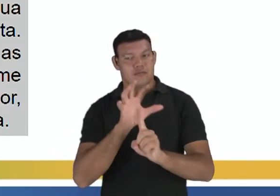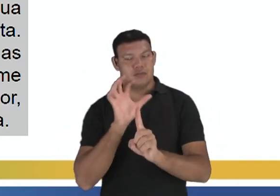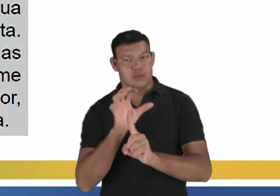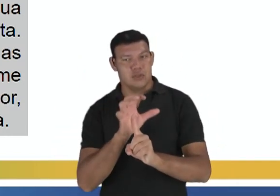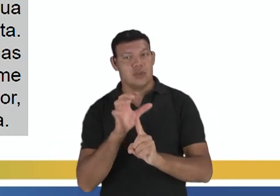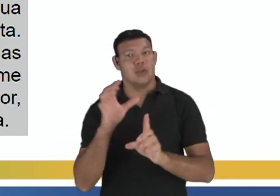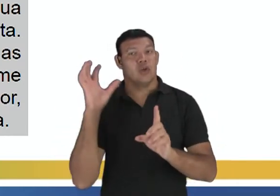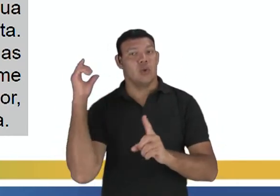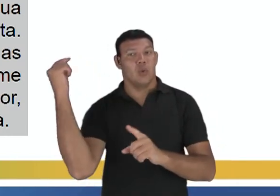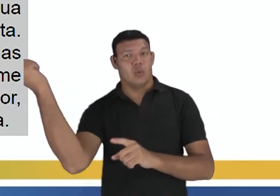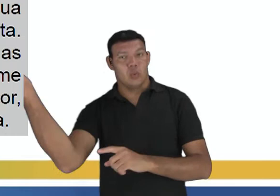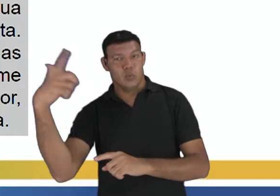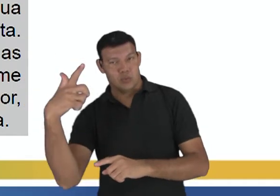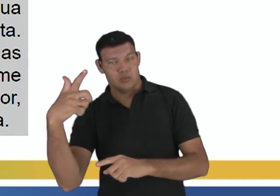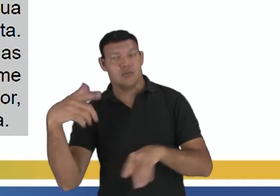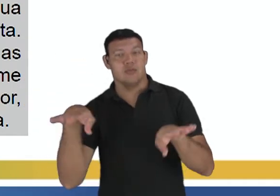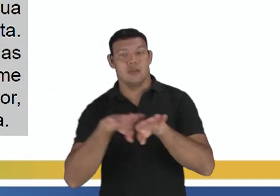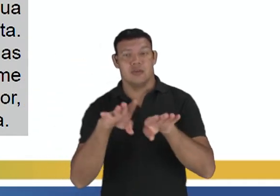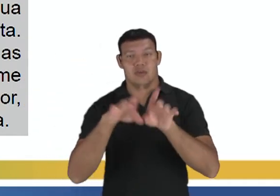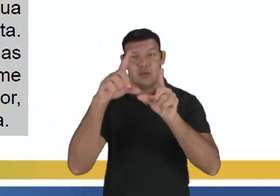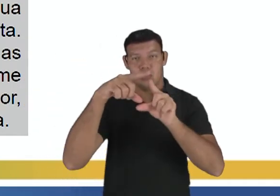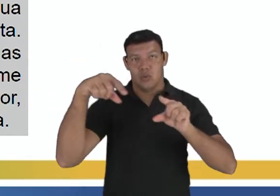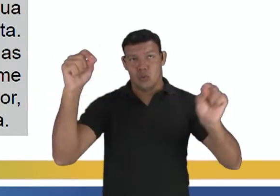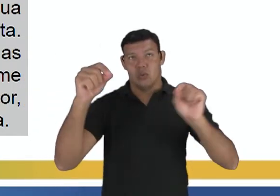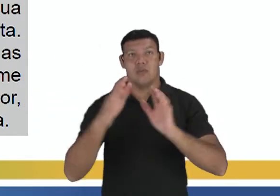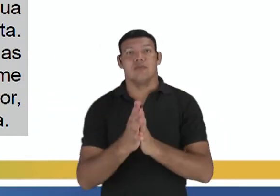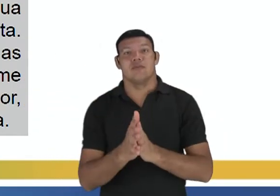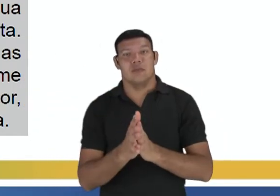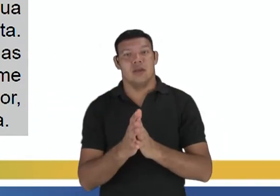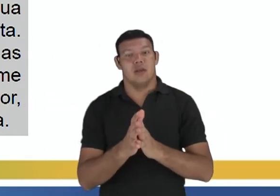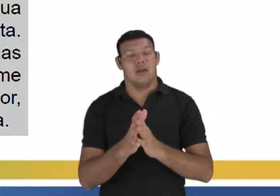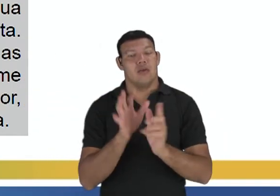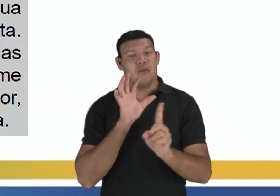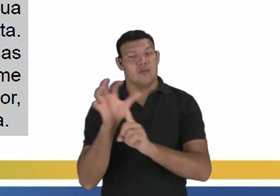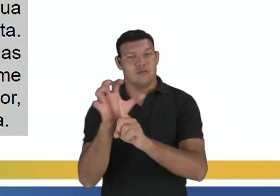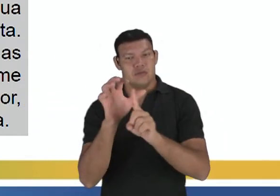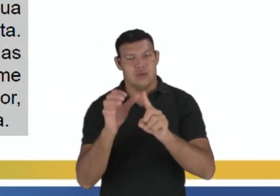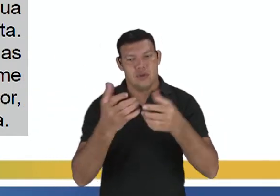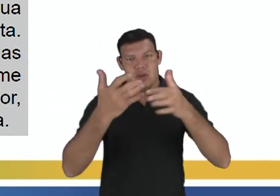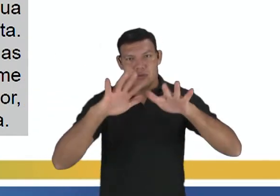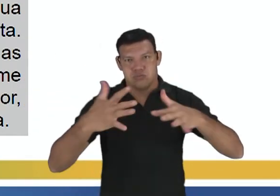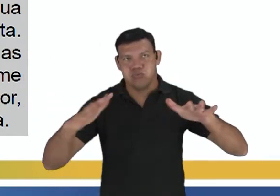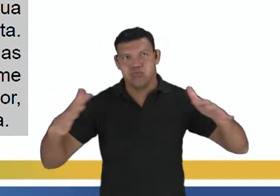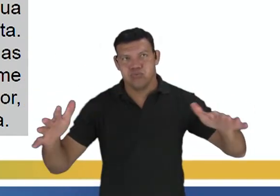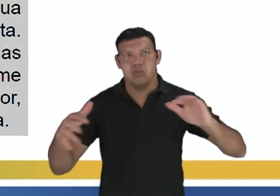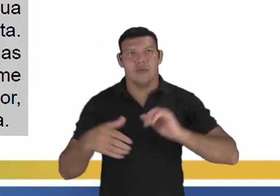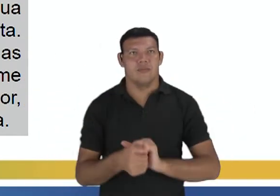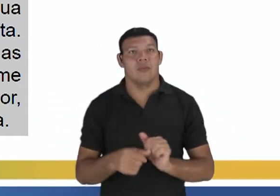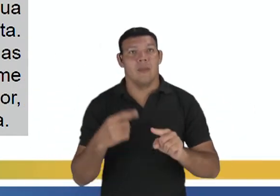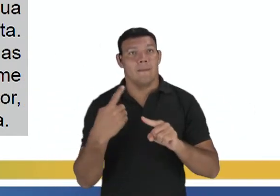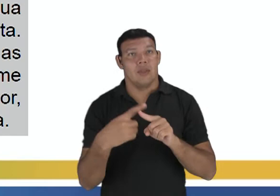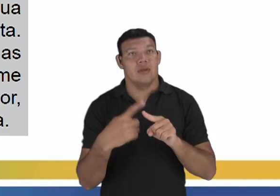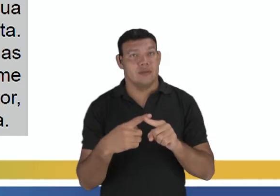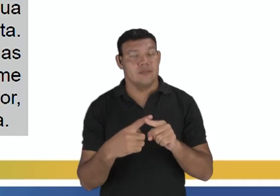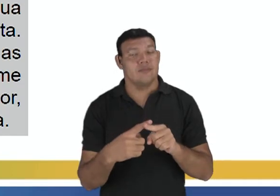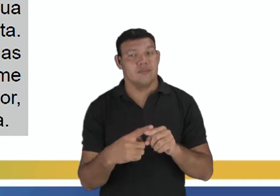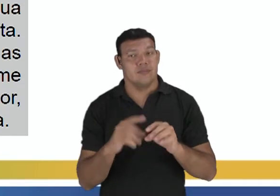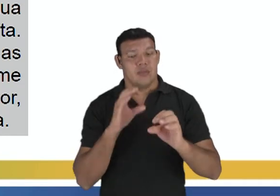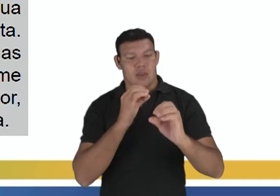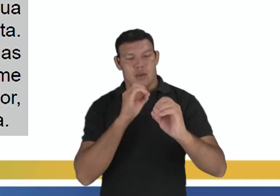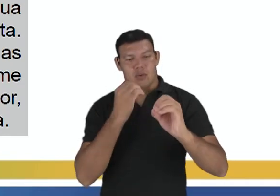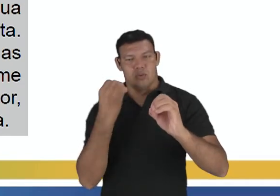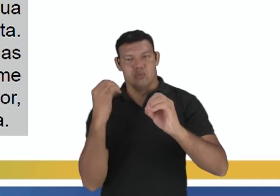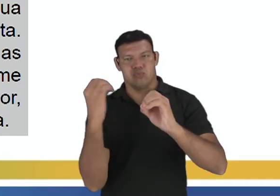são determinantes para o movimento das águas, né? Ao girar em torno do nosso planeta, a Lua atrai a Terra com menos intensidade do que o